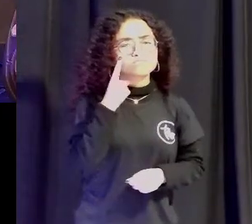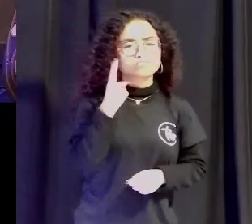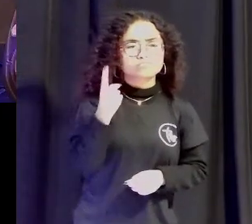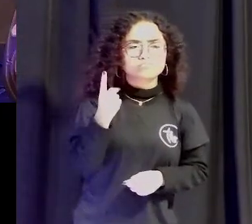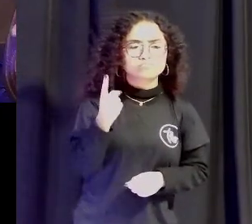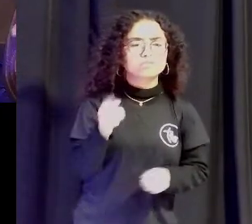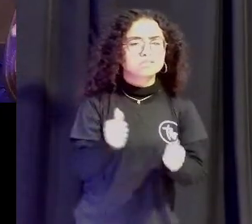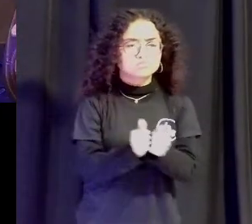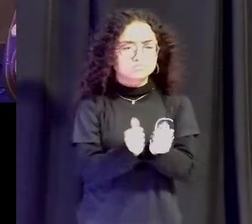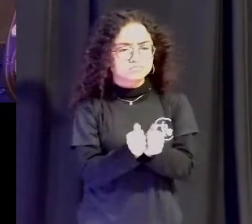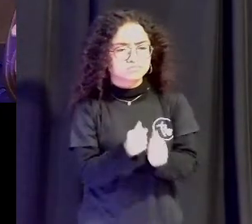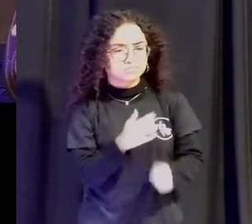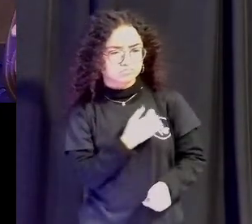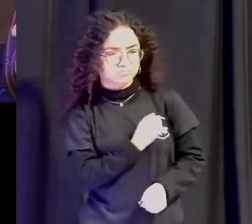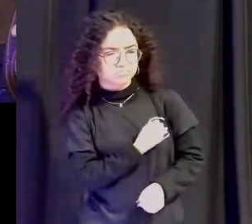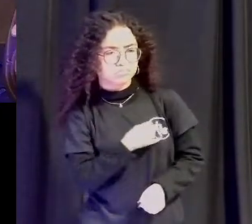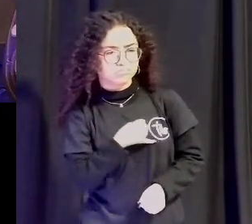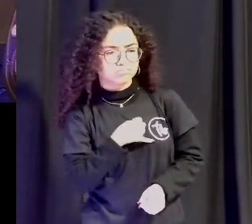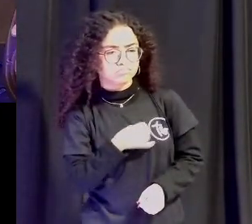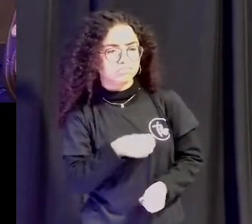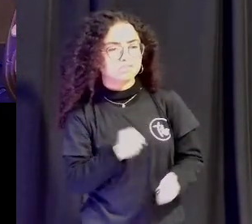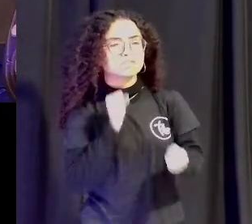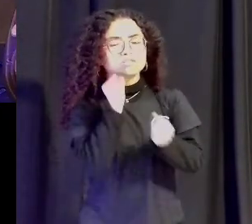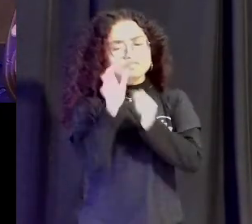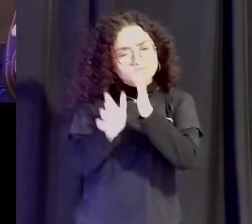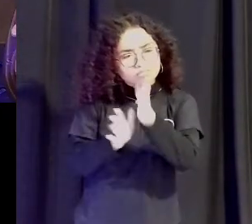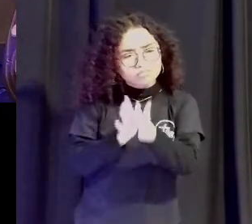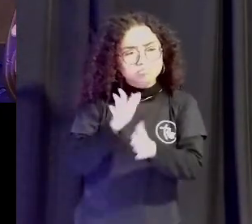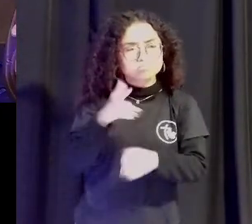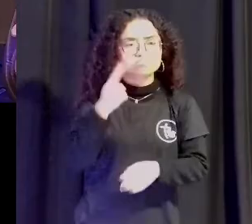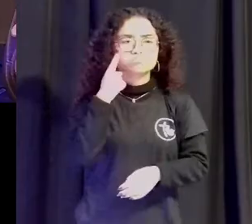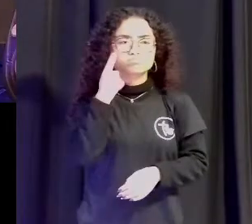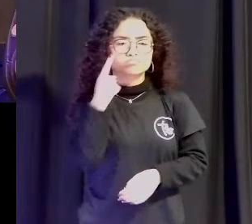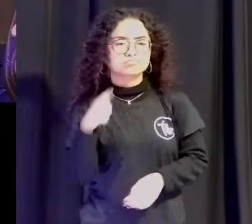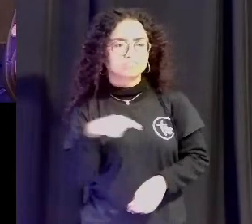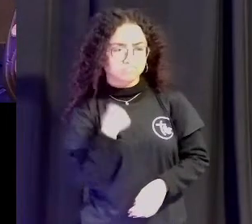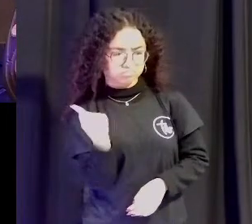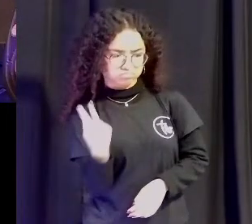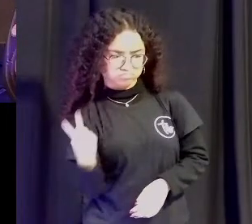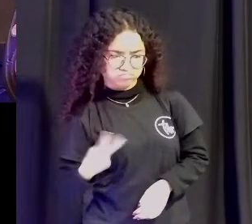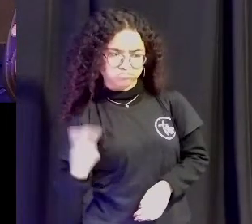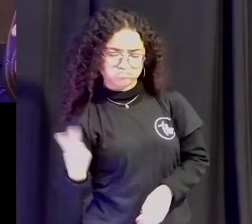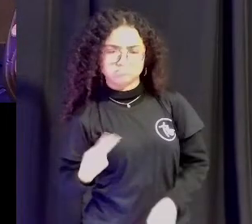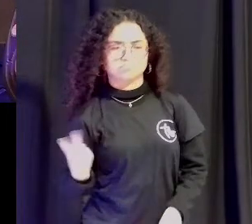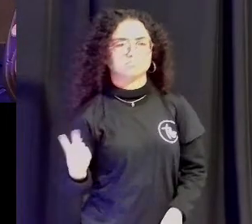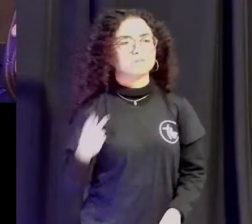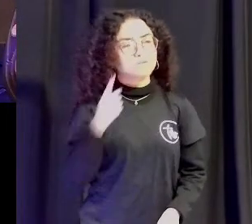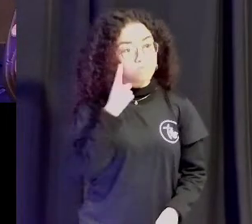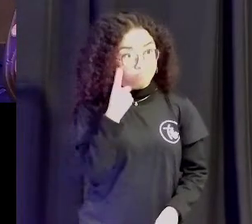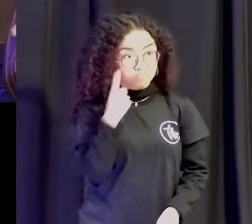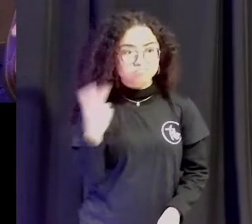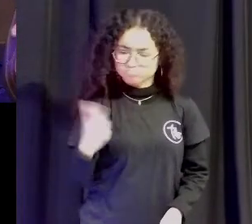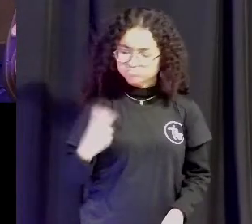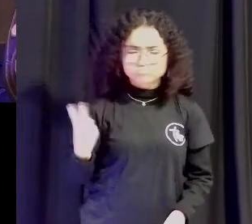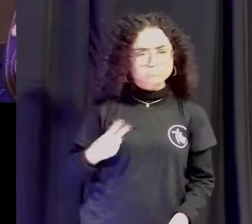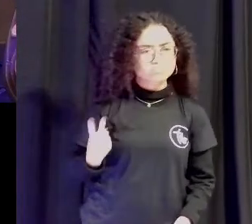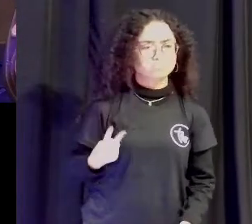disse: olhe para nós, olhe para nós.